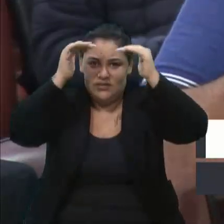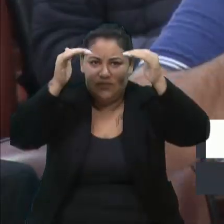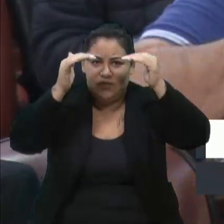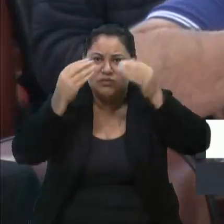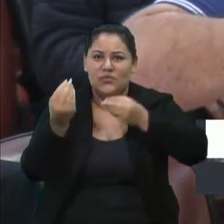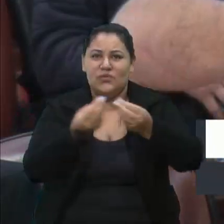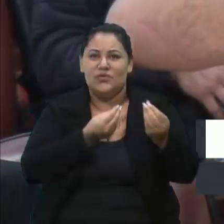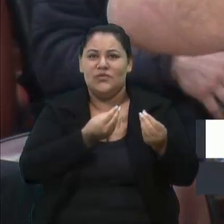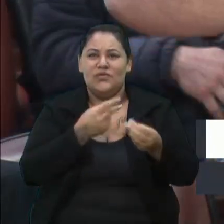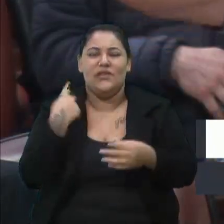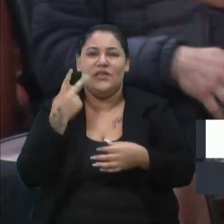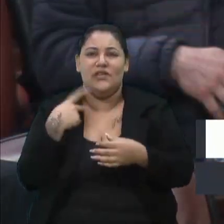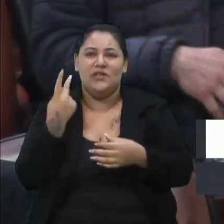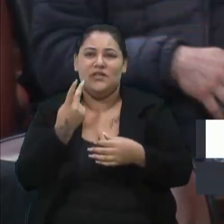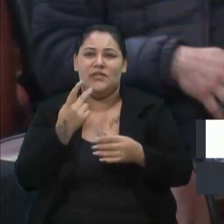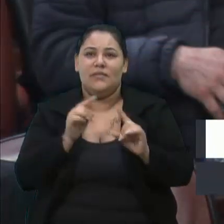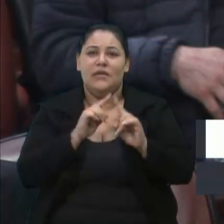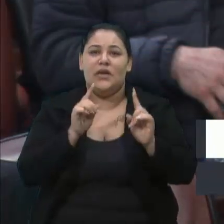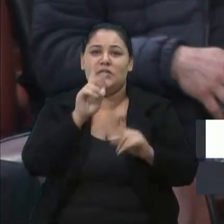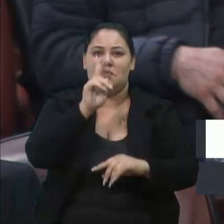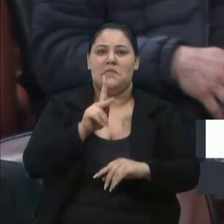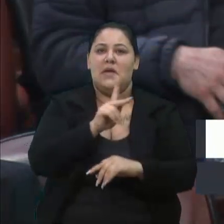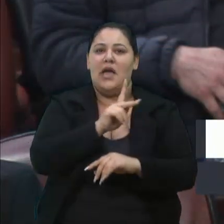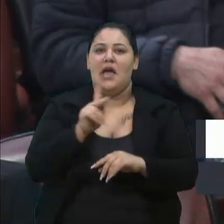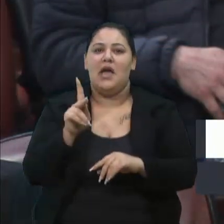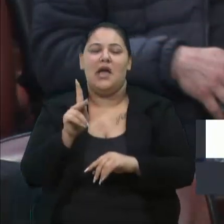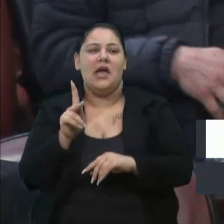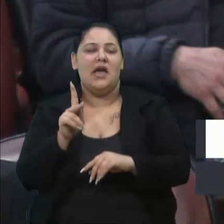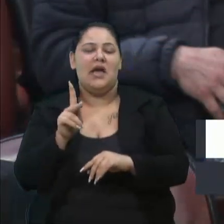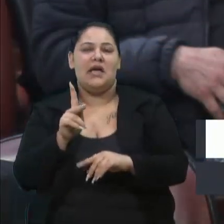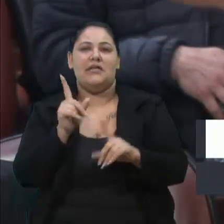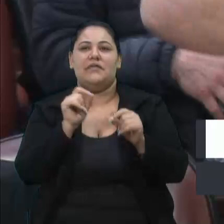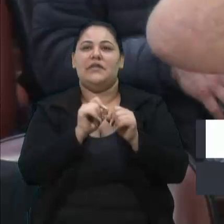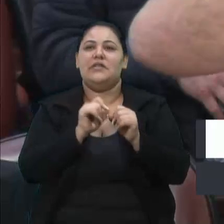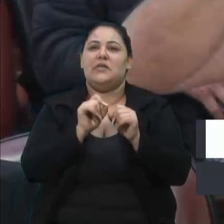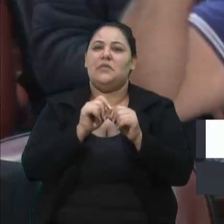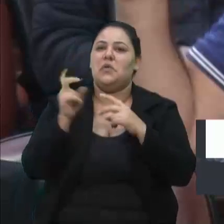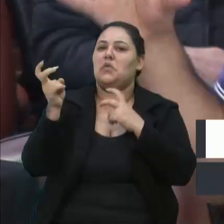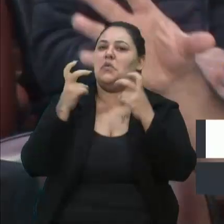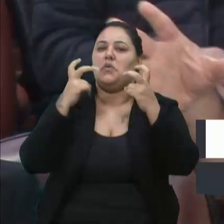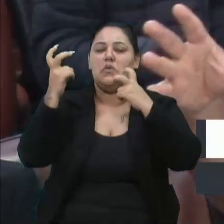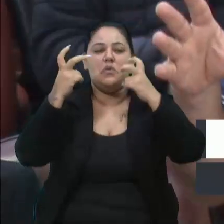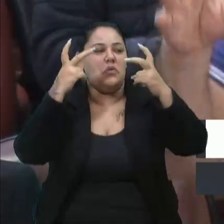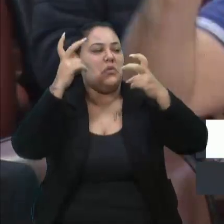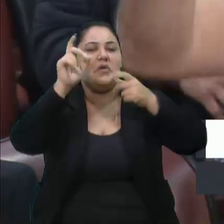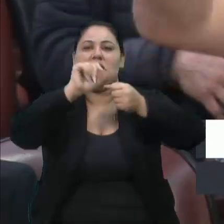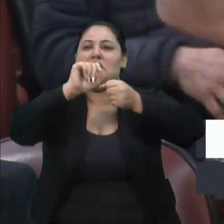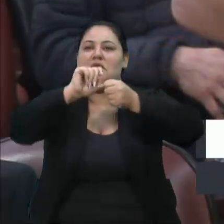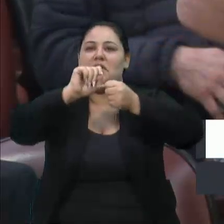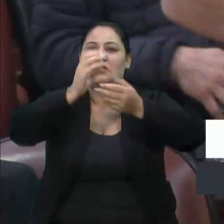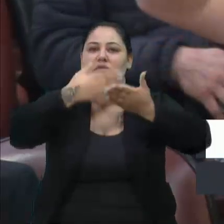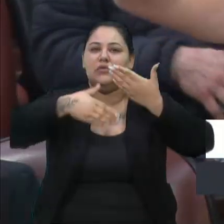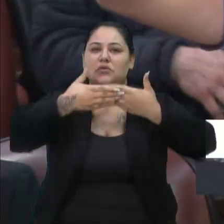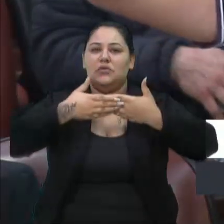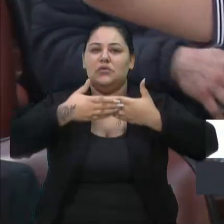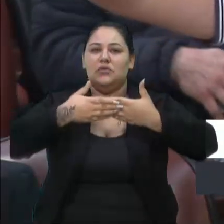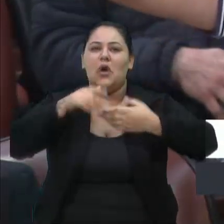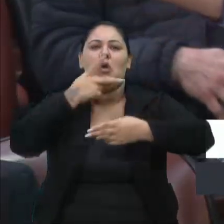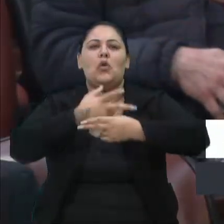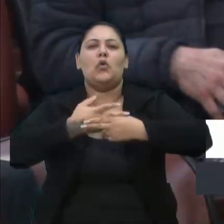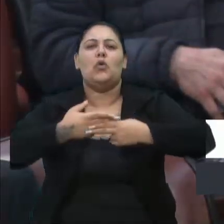Mas a senhora é dos pastores né fazendas o gado né aí fazem tudo curam a pessoa com